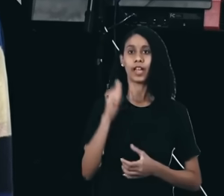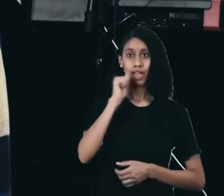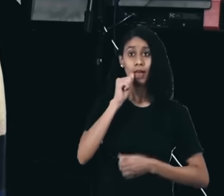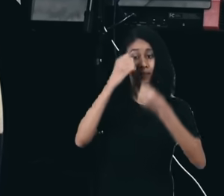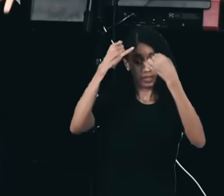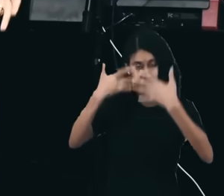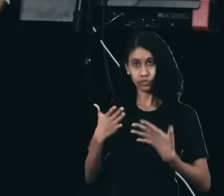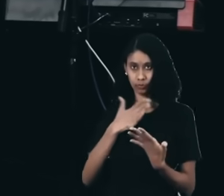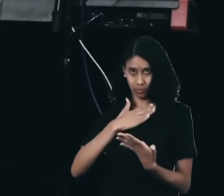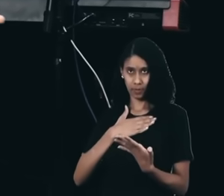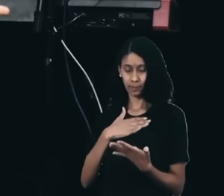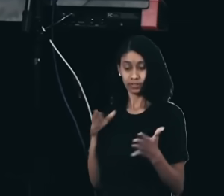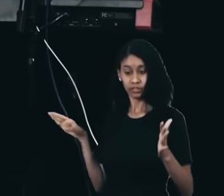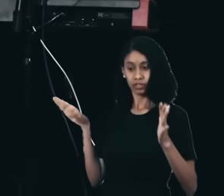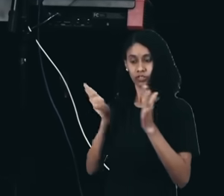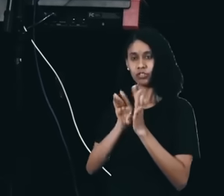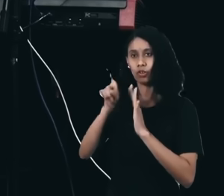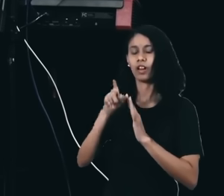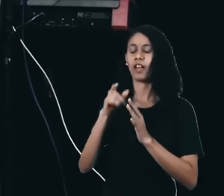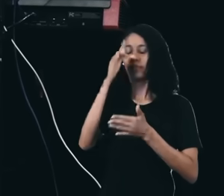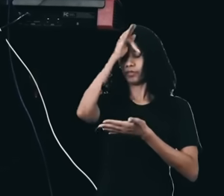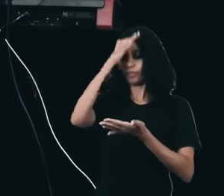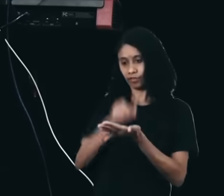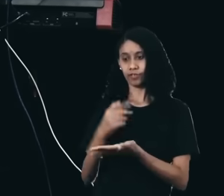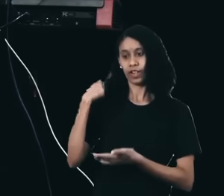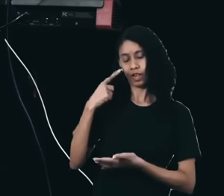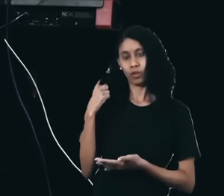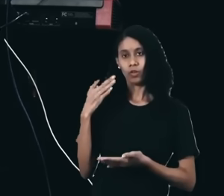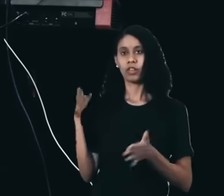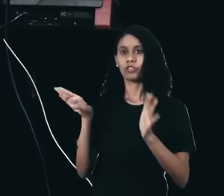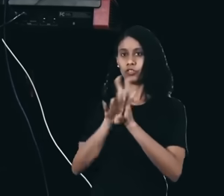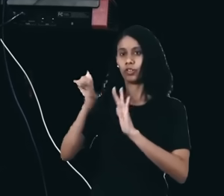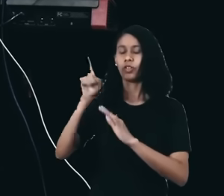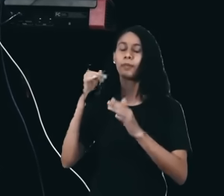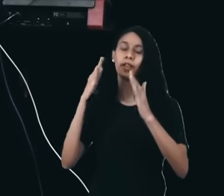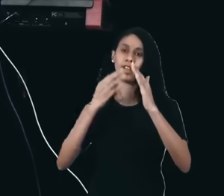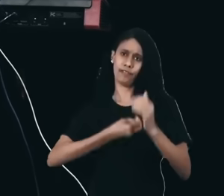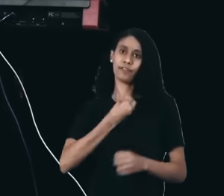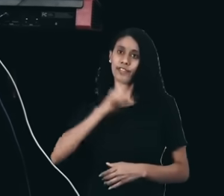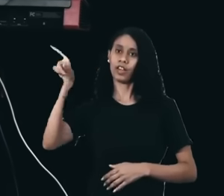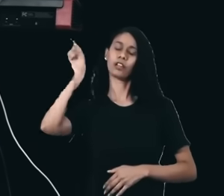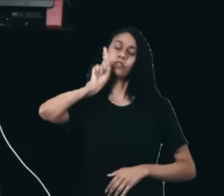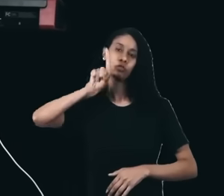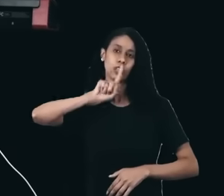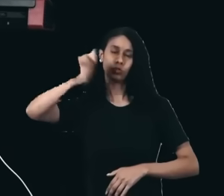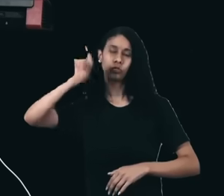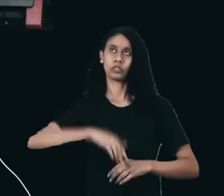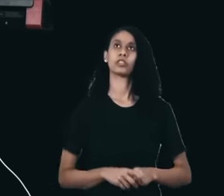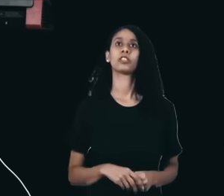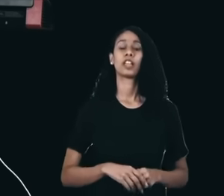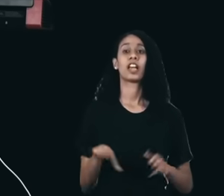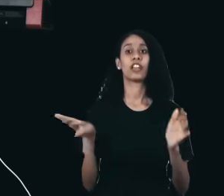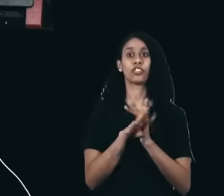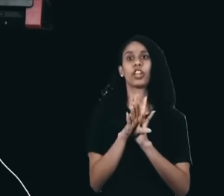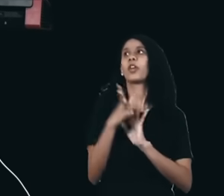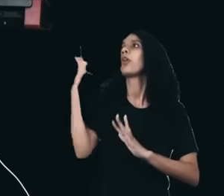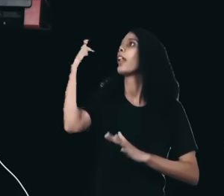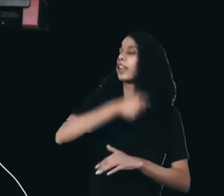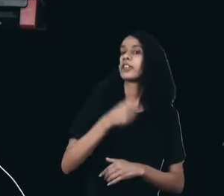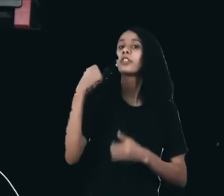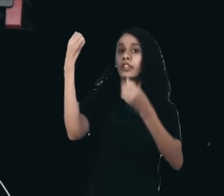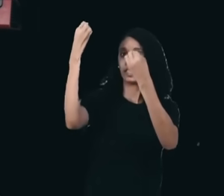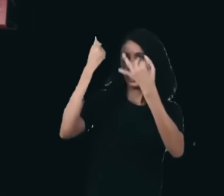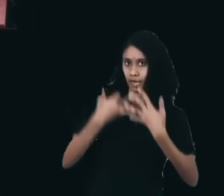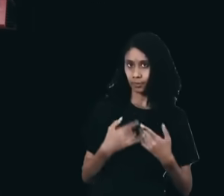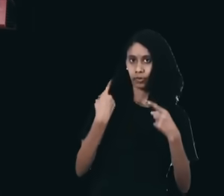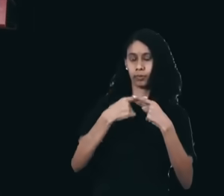foi para o lançamento do livro Fé Louca, do pastor Mike Todd, que ela mora nos Estados Unidos. E ela disse que quando chegou lá, que era lindo. Ela me contando, porque